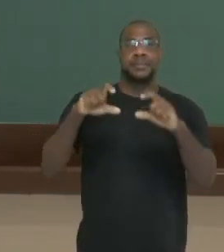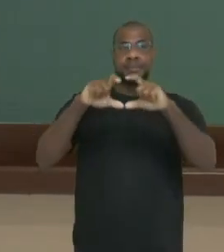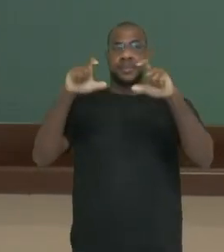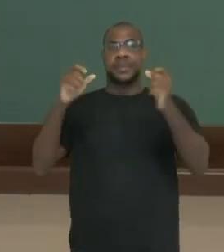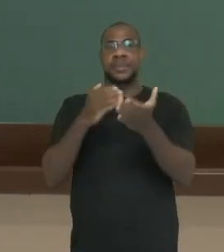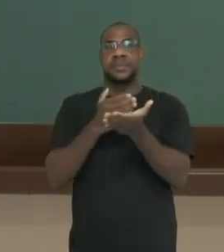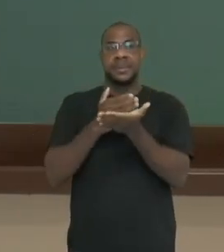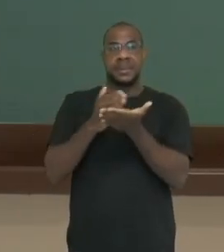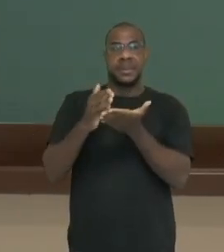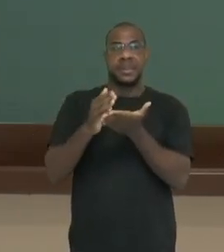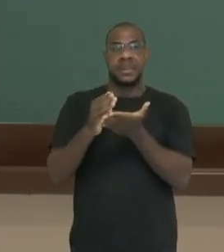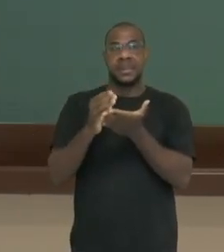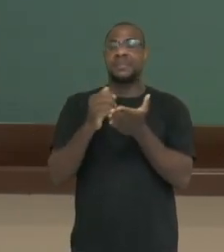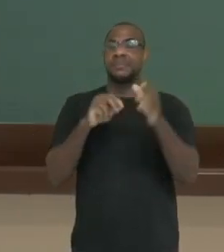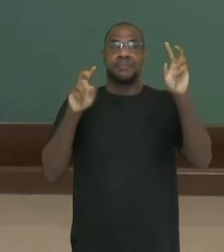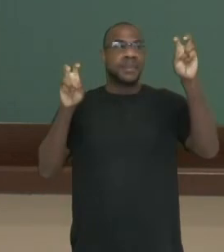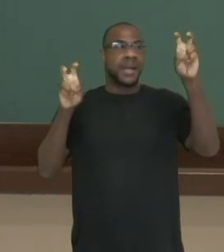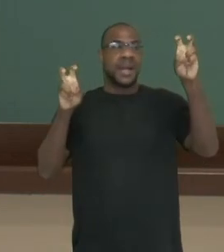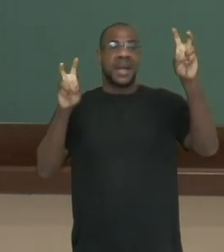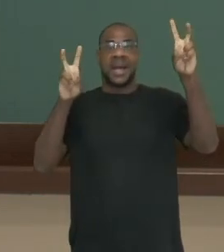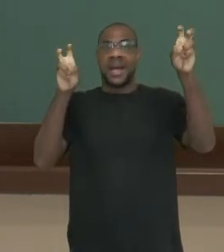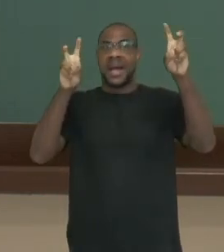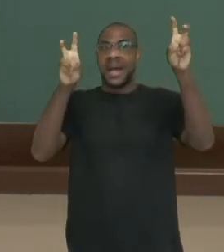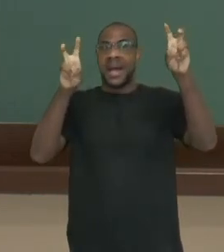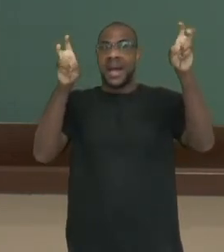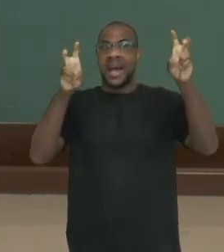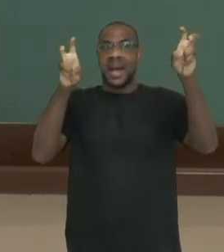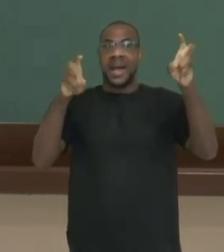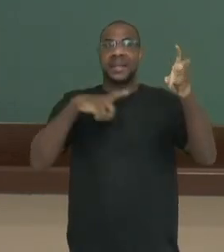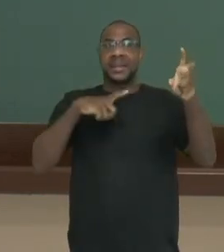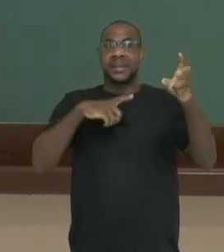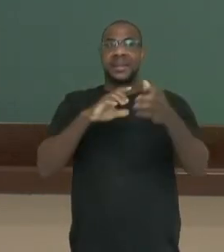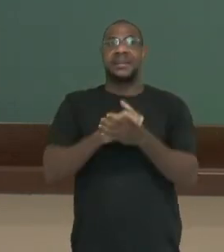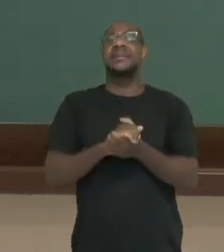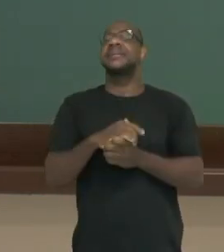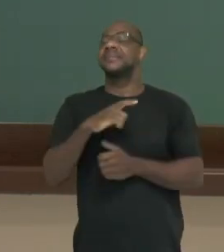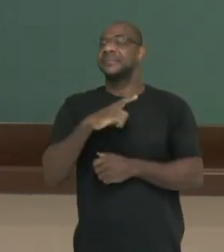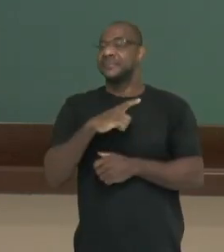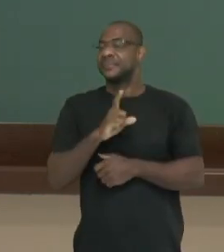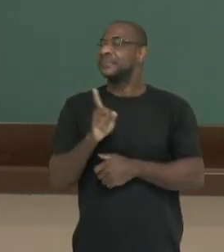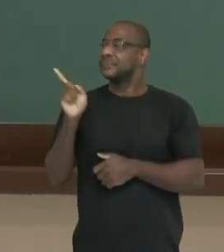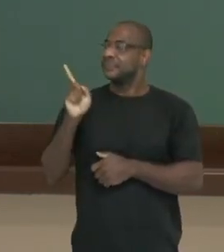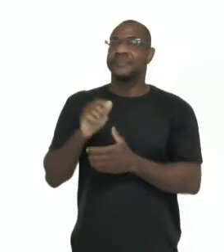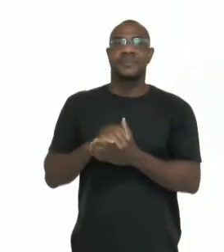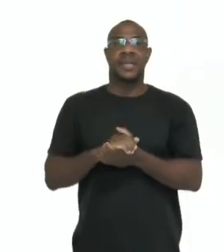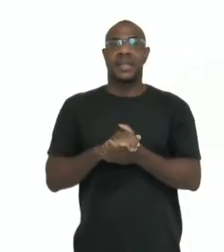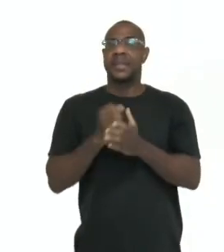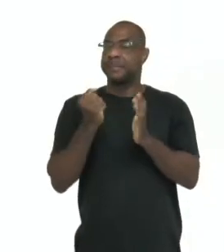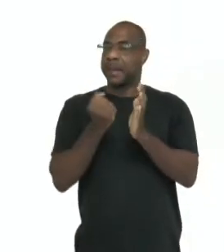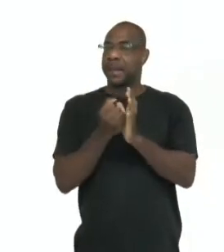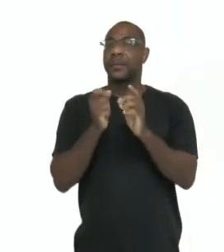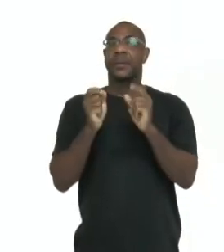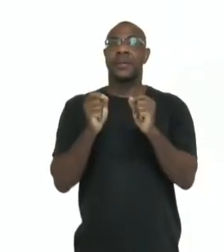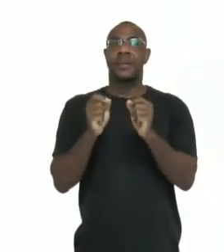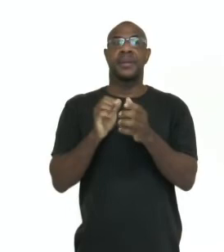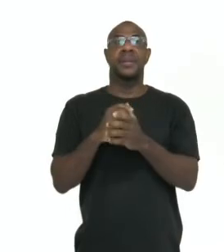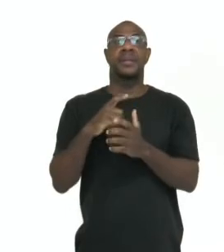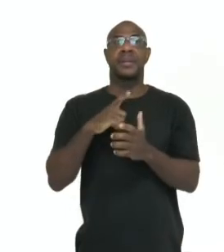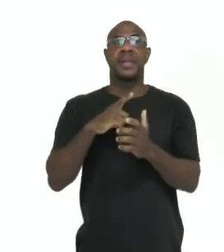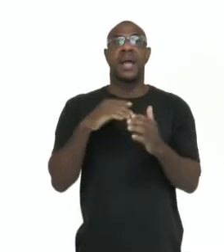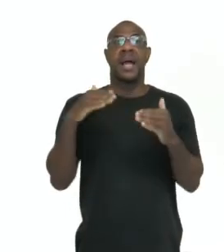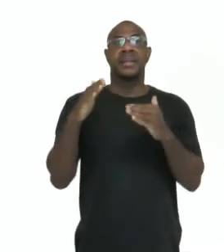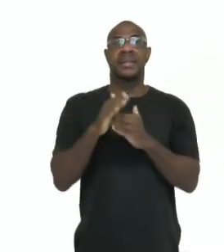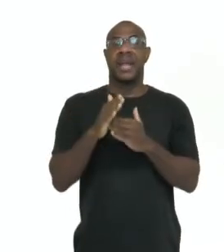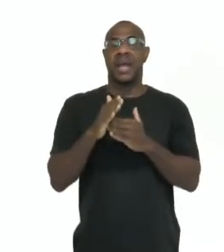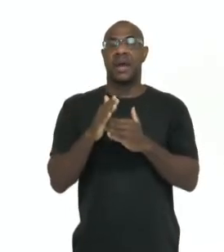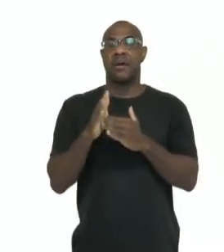inicia pela marcação das aspas, que é uma pontuação, né? E essa marcação das aspas, ela persiste até o